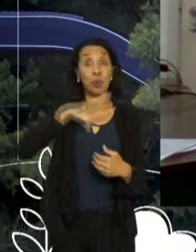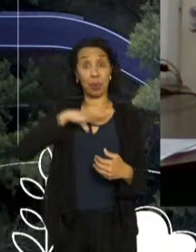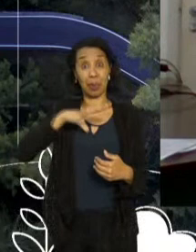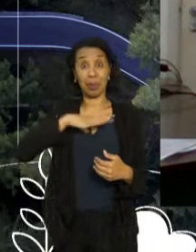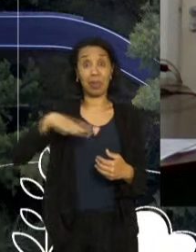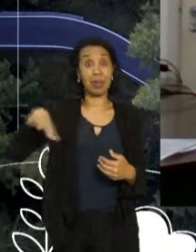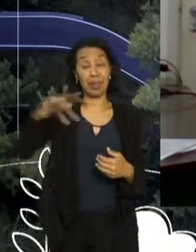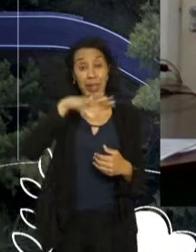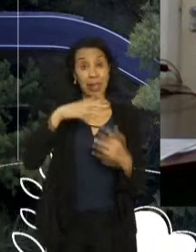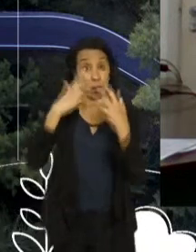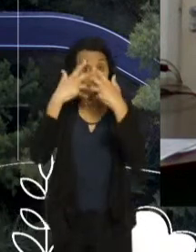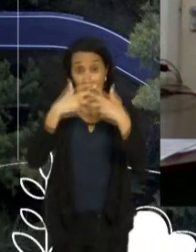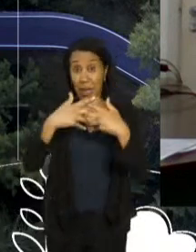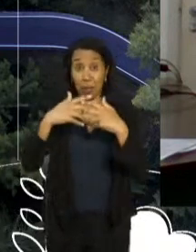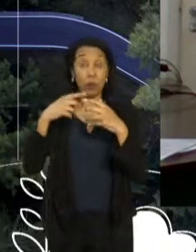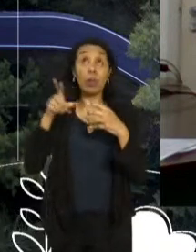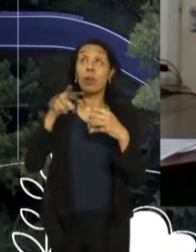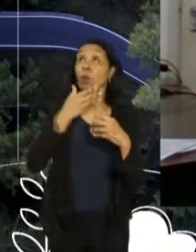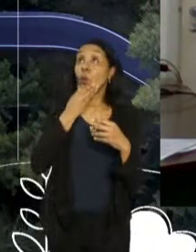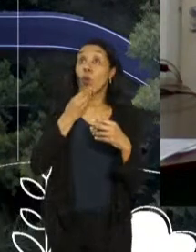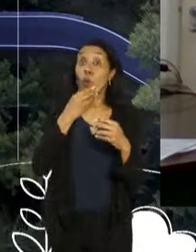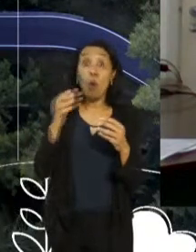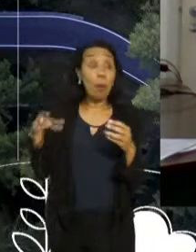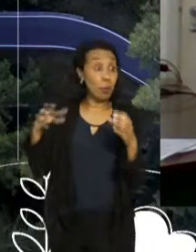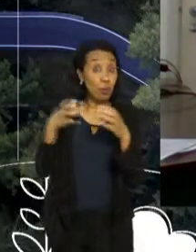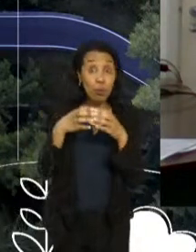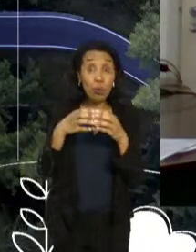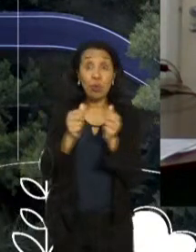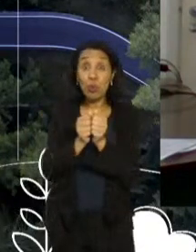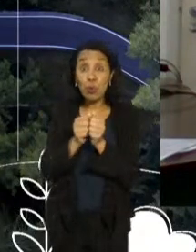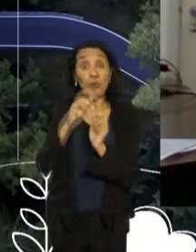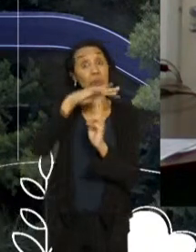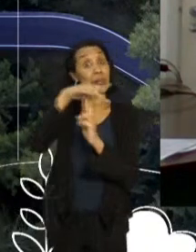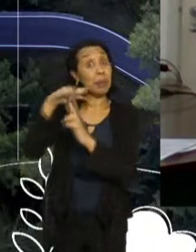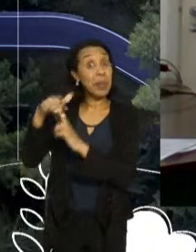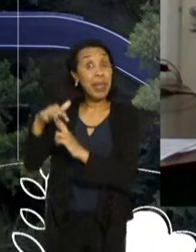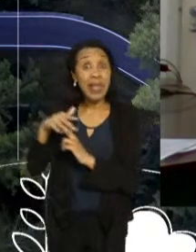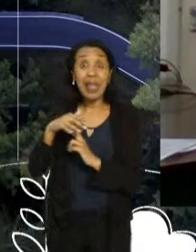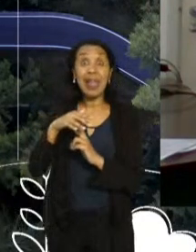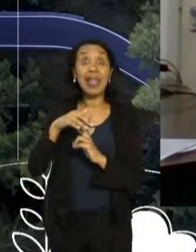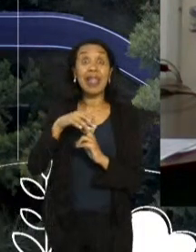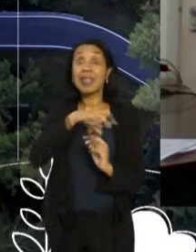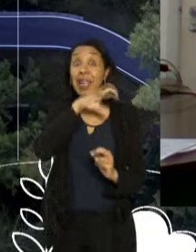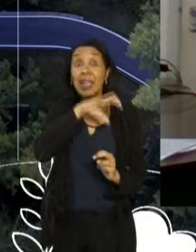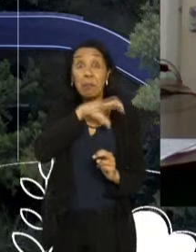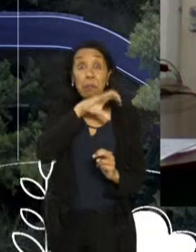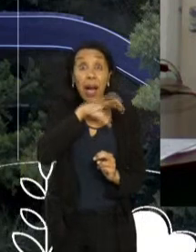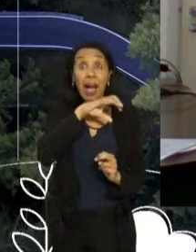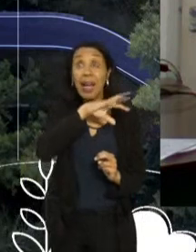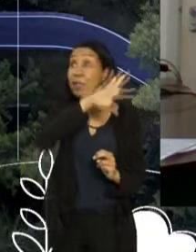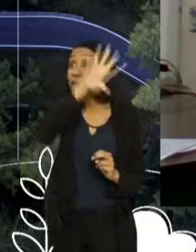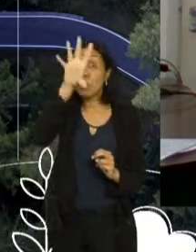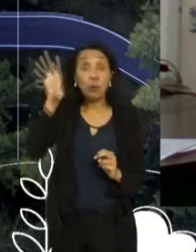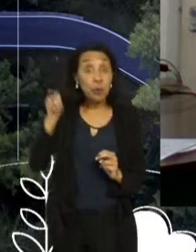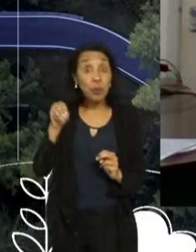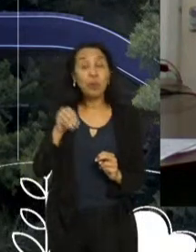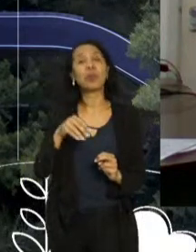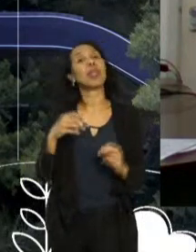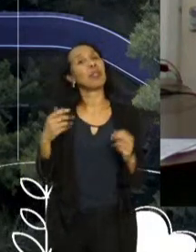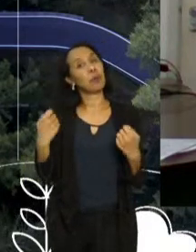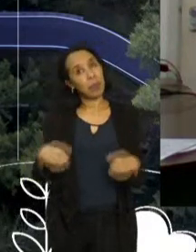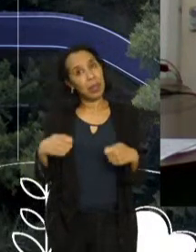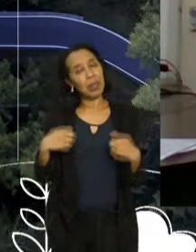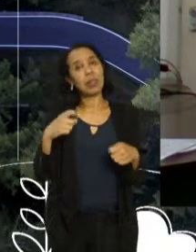muito complexo, do qual o homem faz parte em ganhos ambientais, ganhos de saúde pelos serviços ambientais